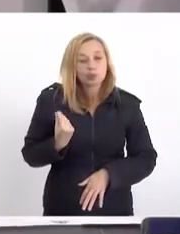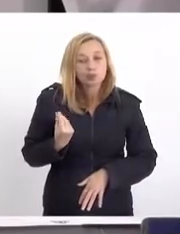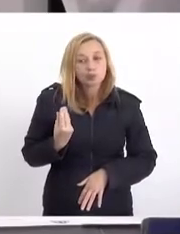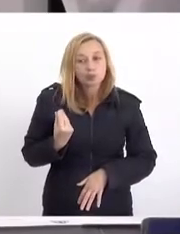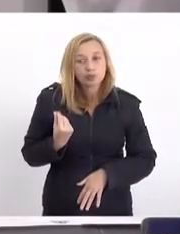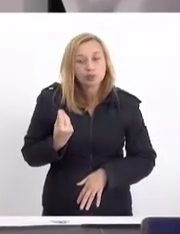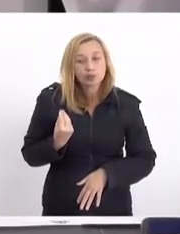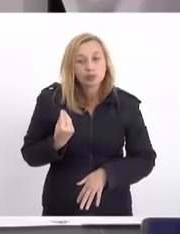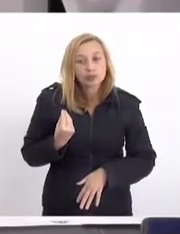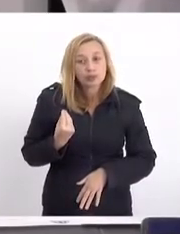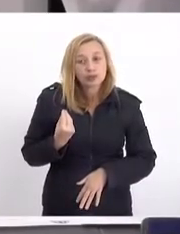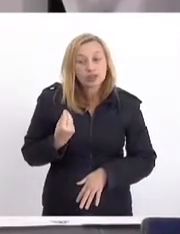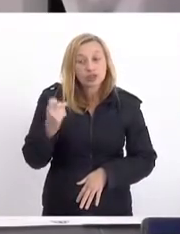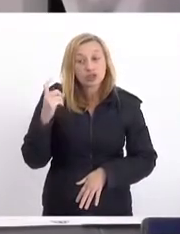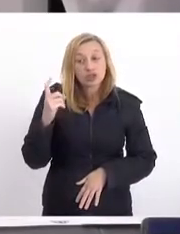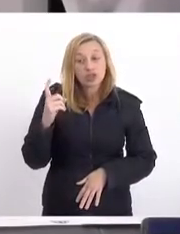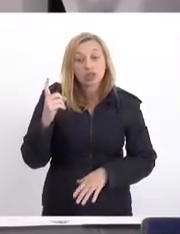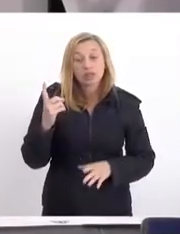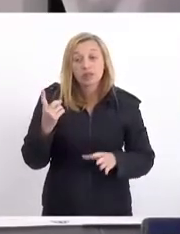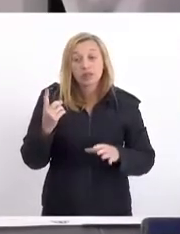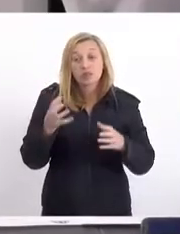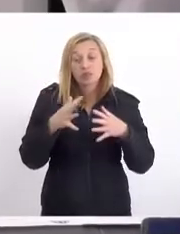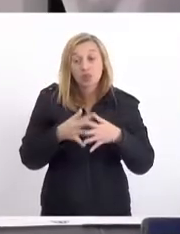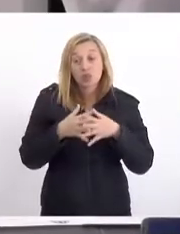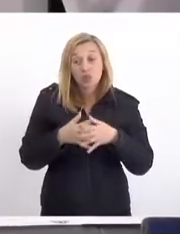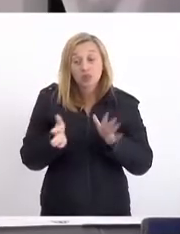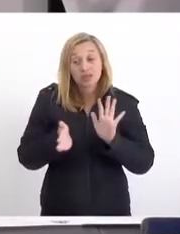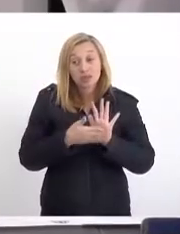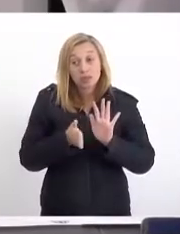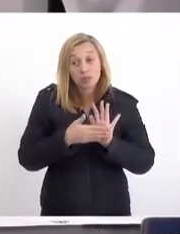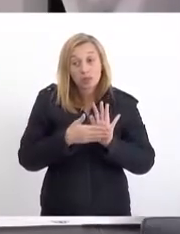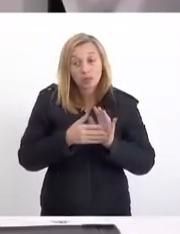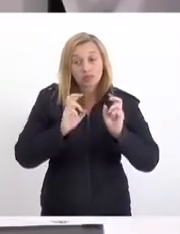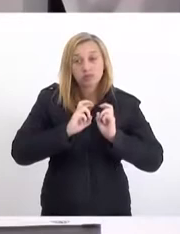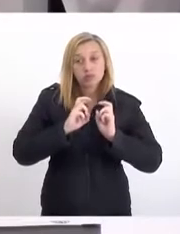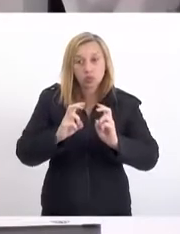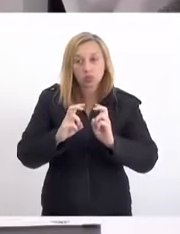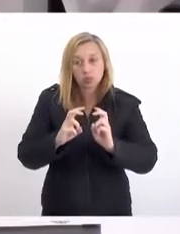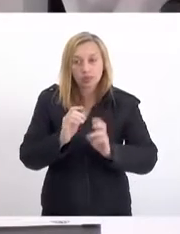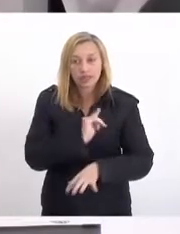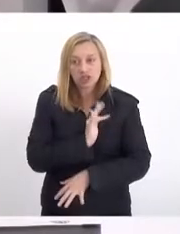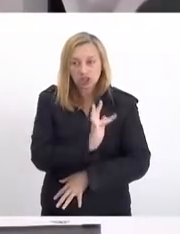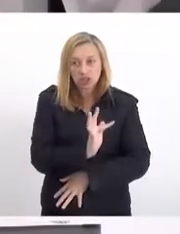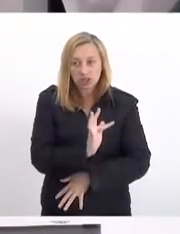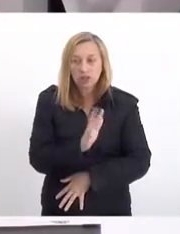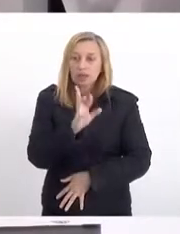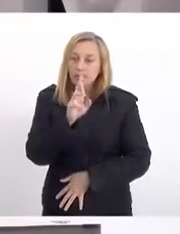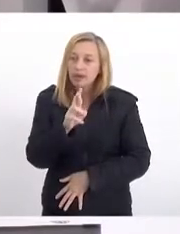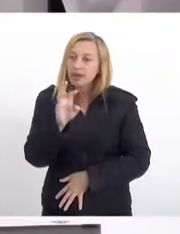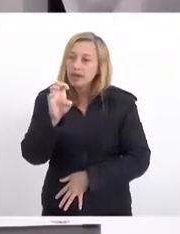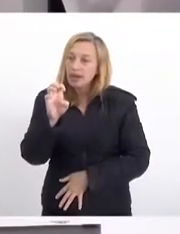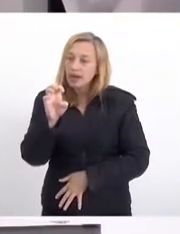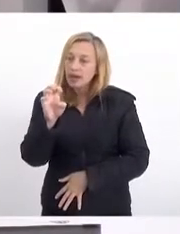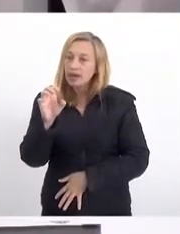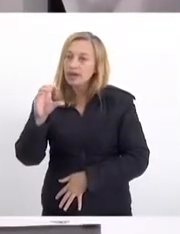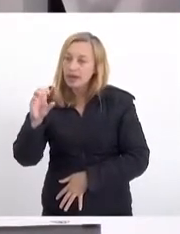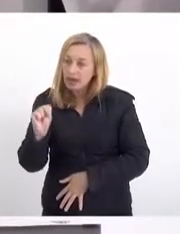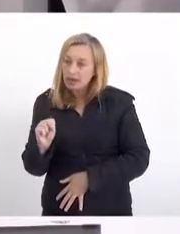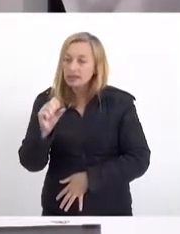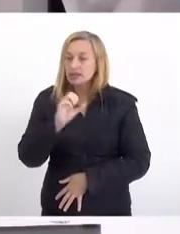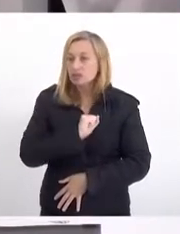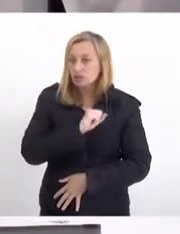mais densos dessa proposta, que é o metrô da Baixada, o BRS de São